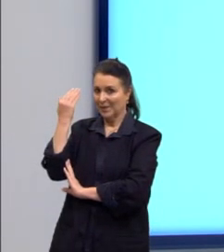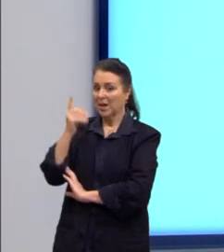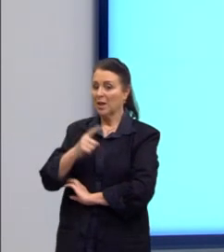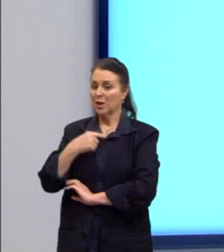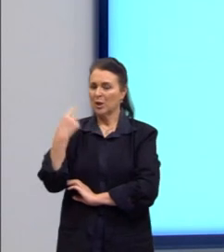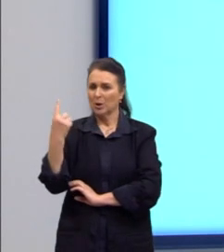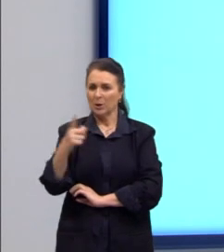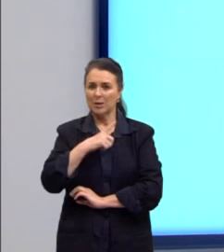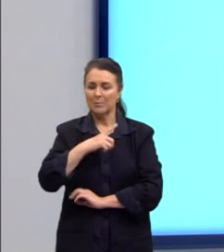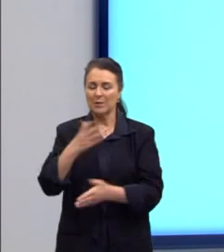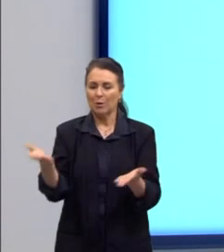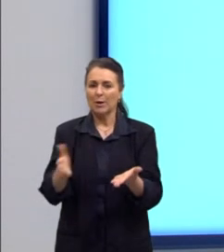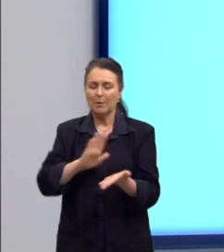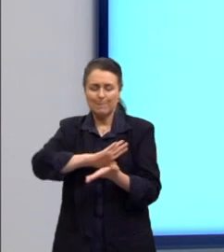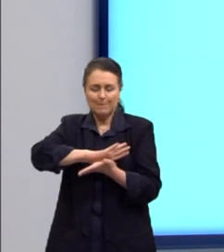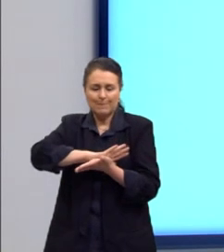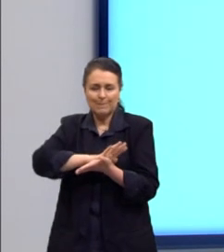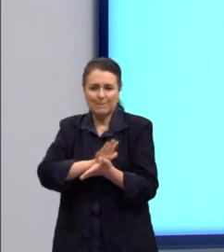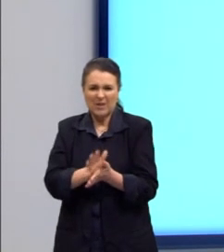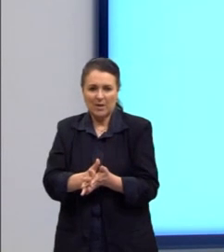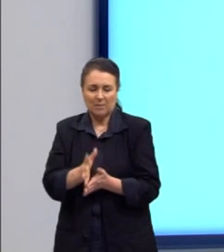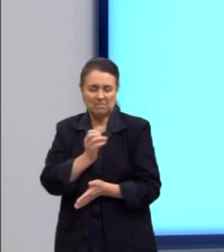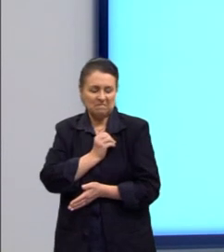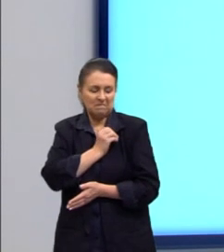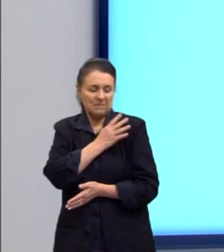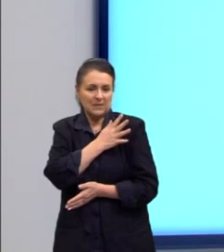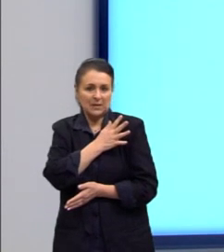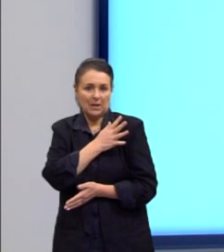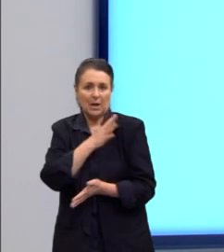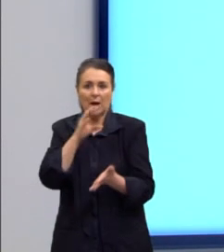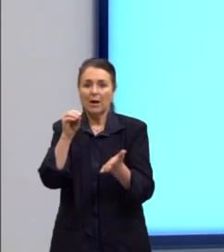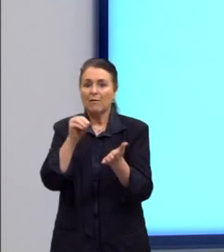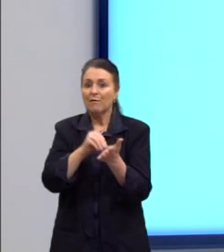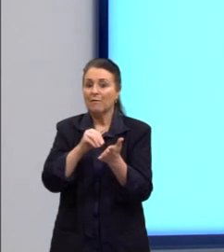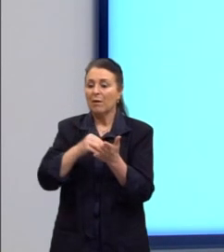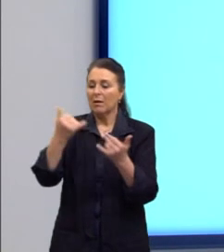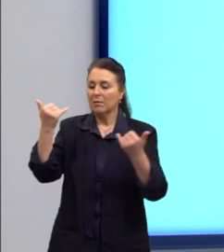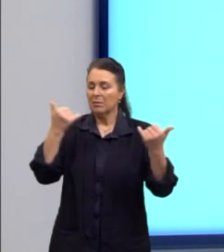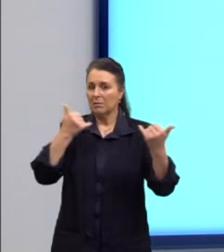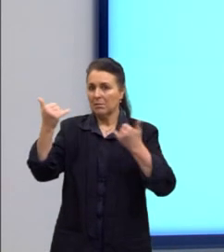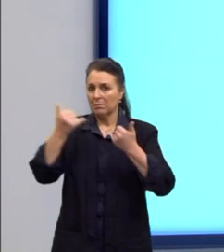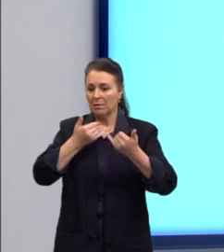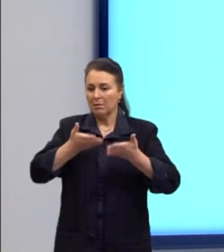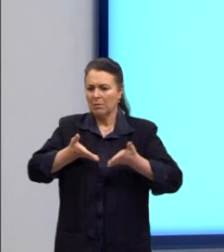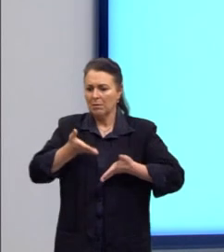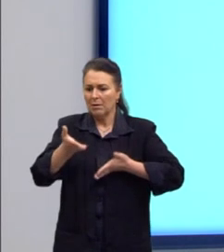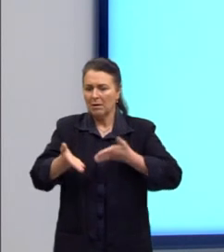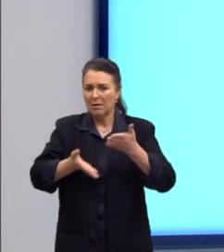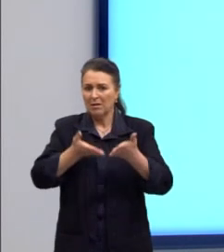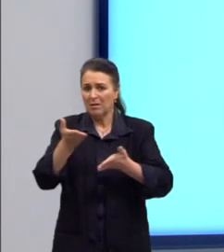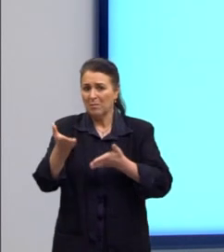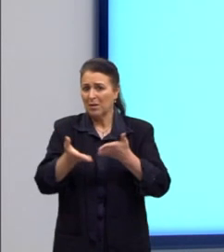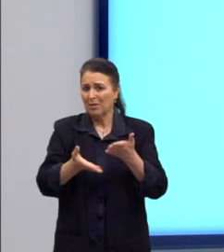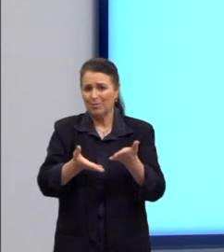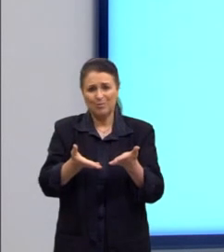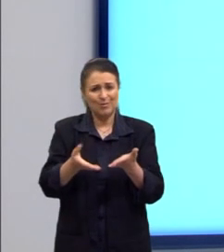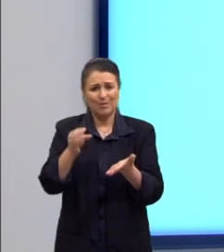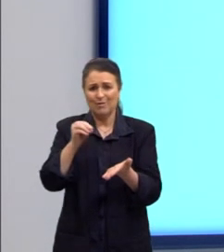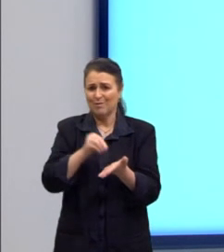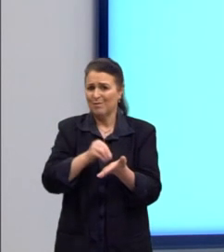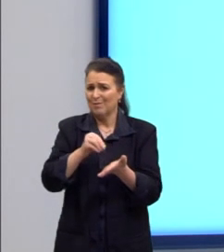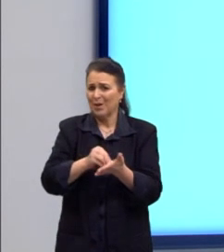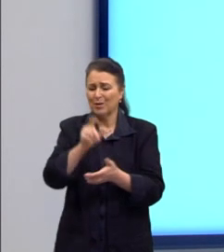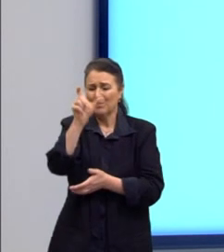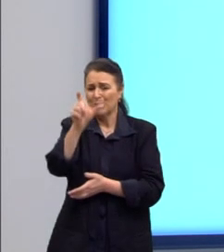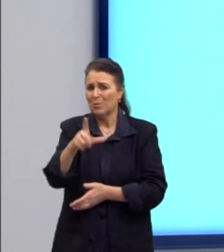preconceito falta de informação e tratamentos precários a Pessoas que sofrem de depressão